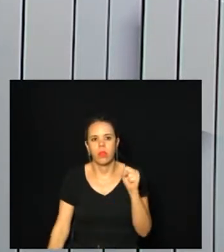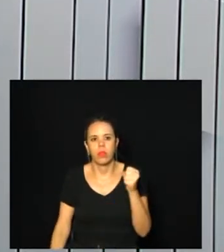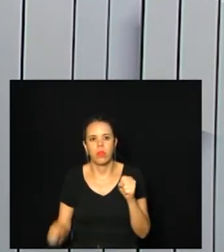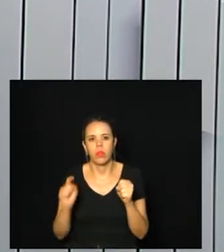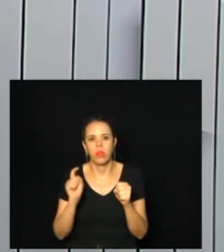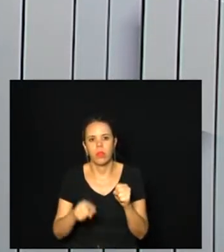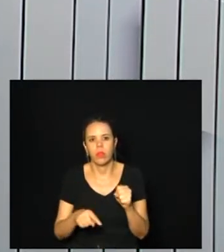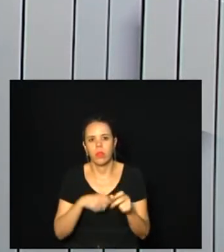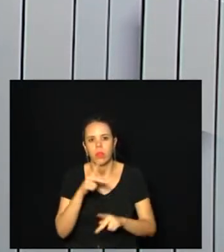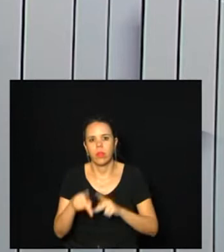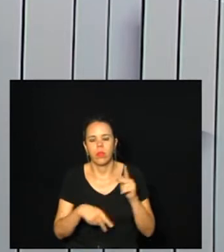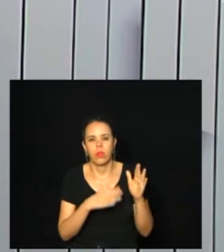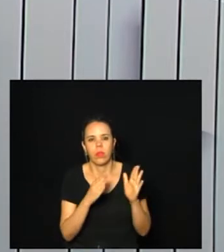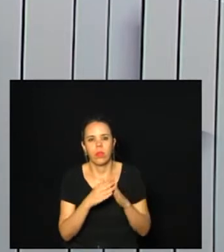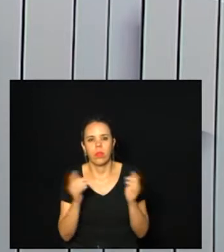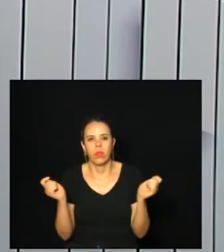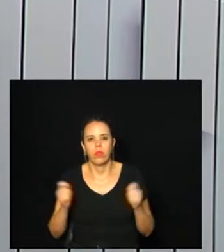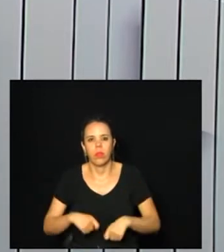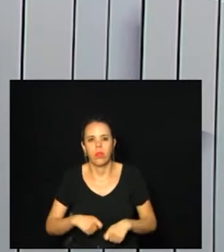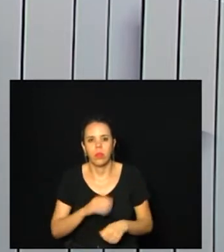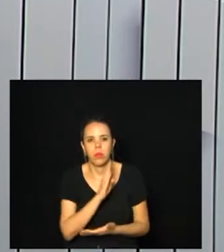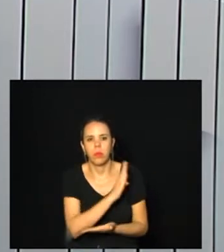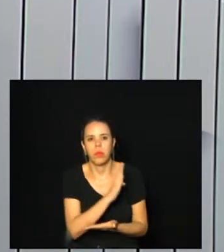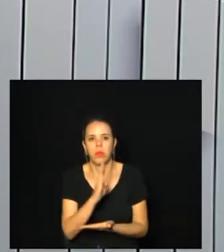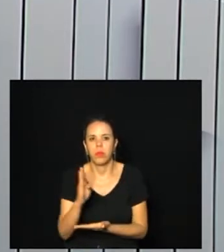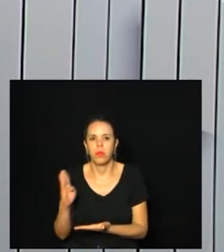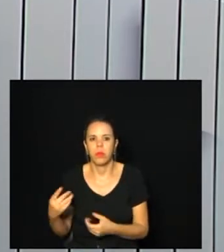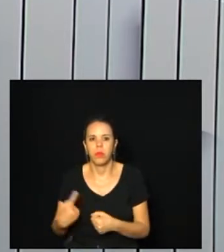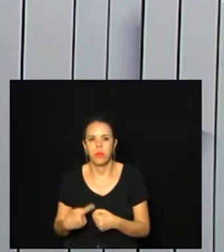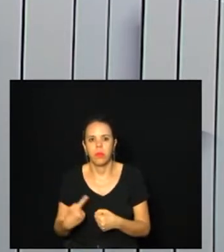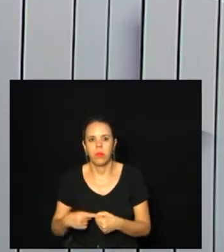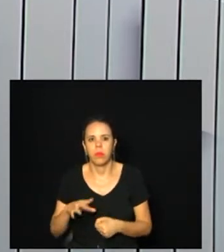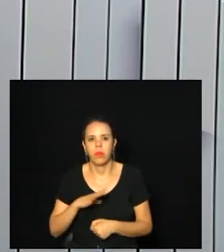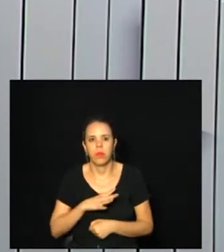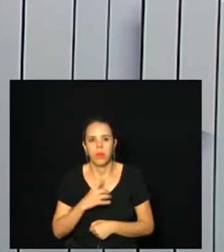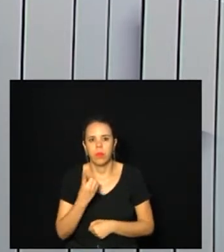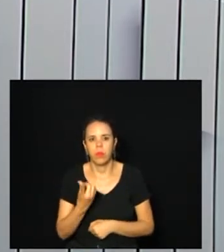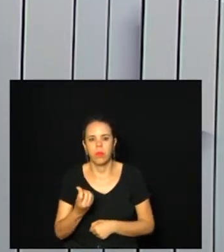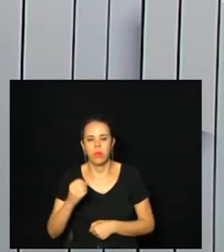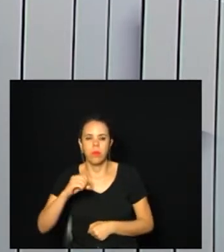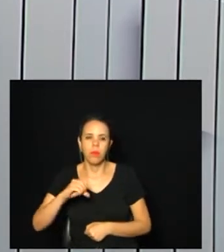8.000 moradores, possui uma biblioteca municipal desde